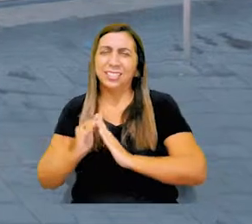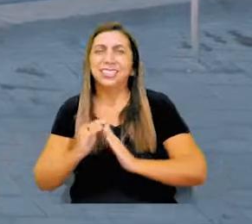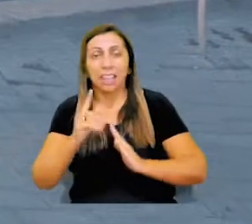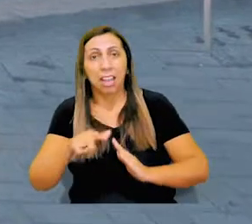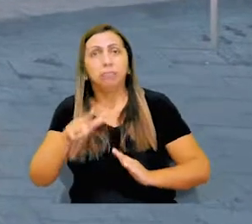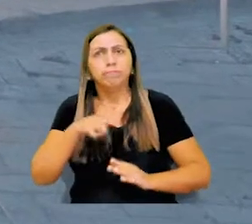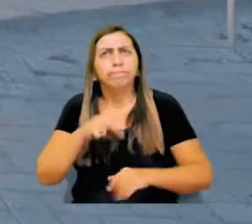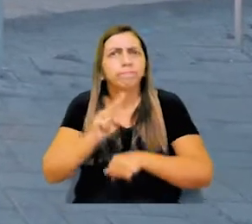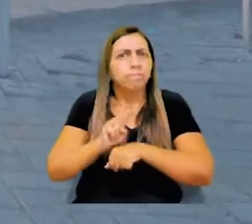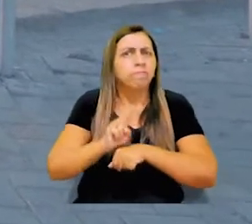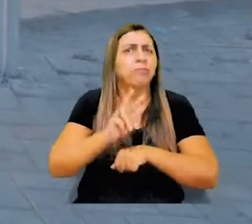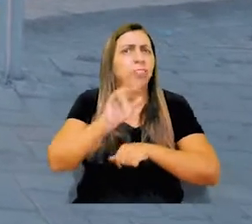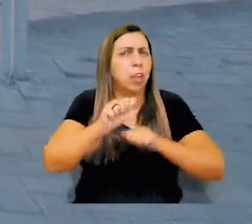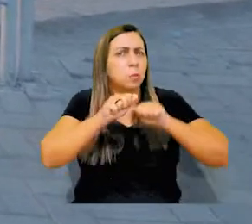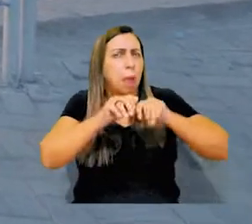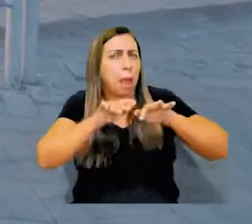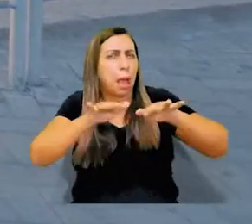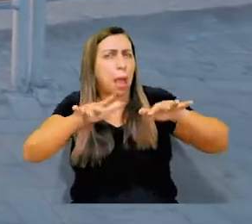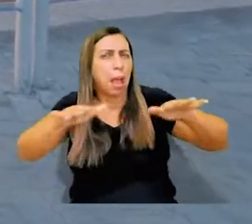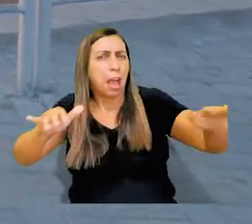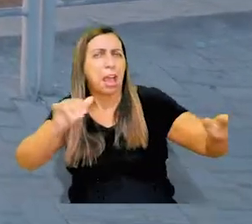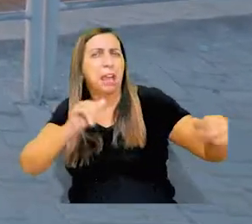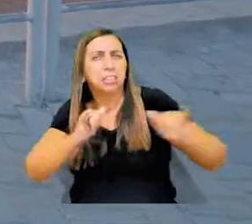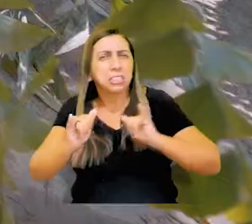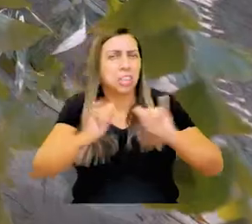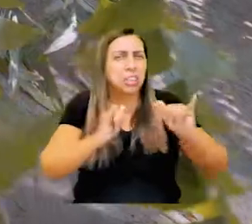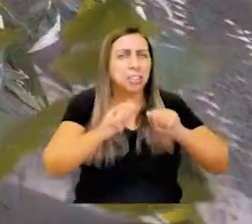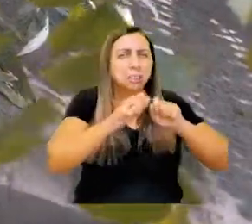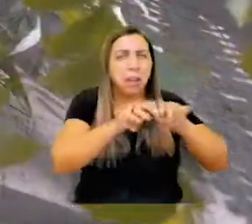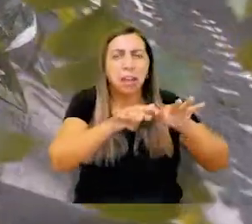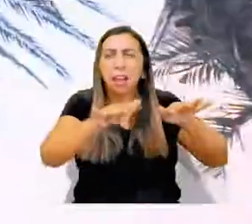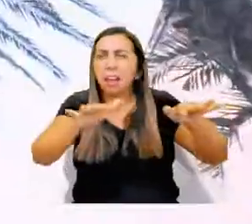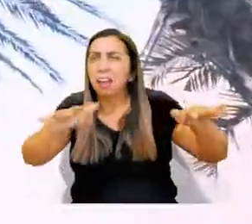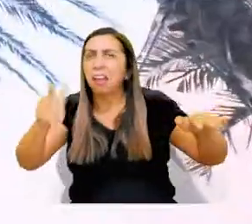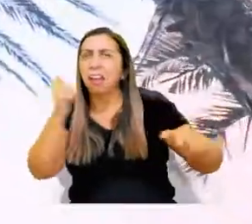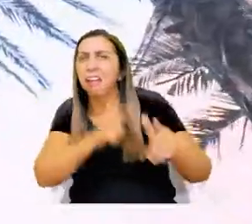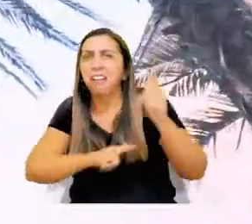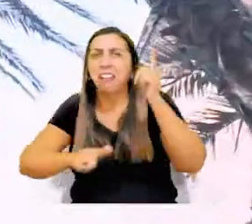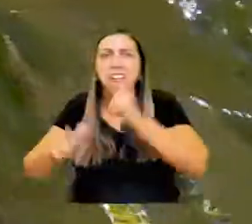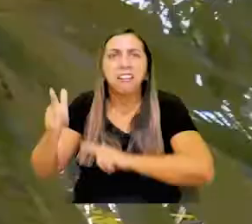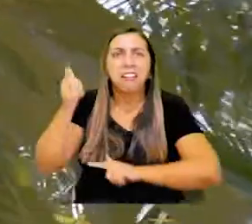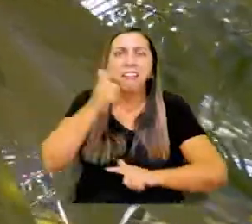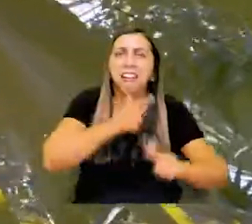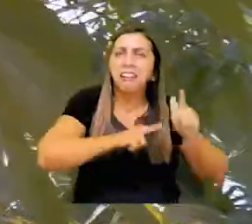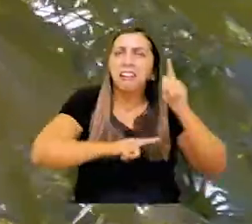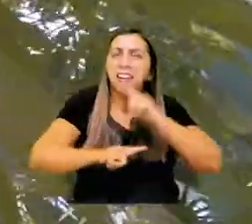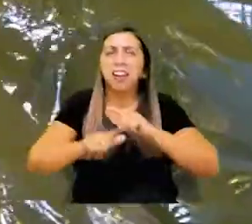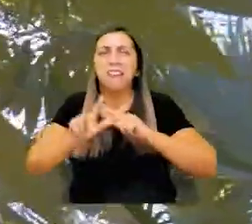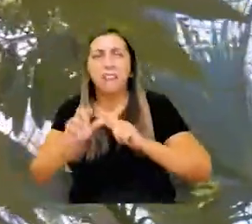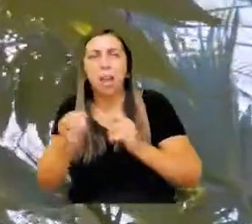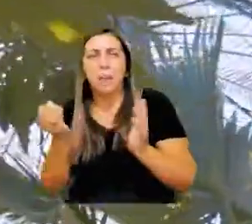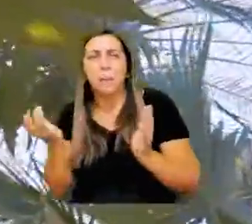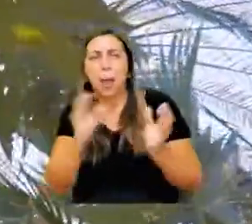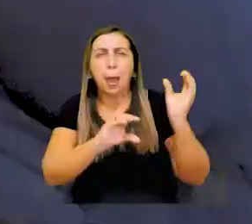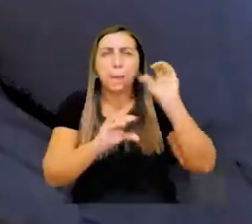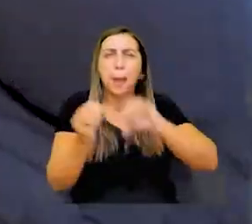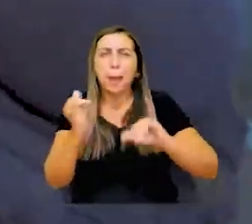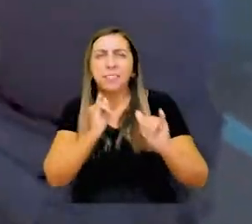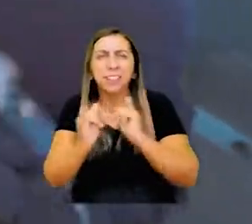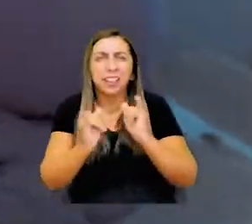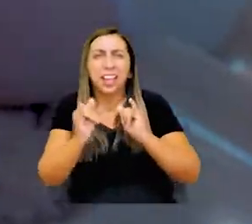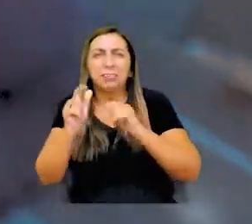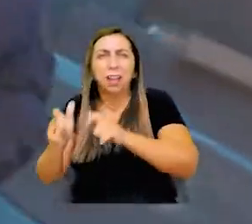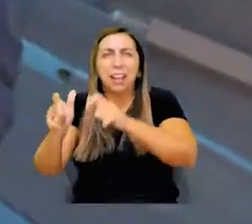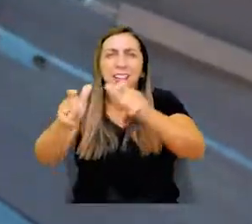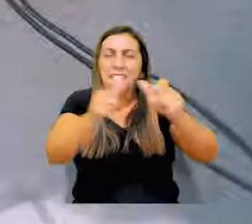A previsão do tempo diz que vai chover wi-fi. O tempo tá fechado, é pancada de postagem.